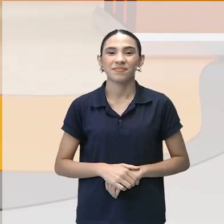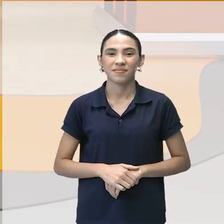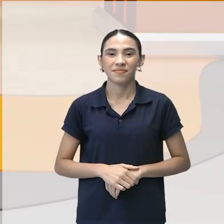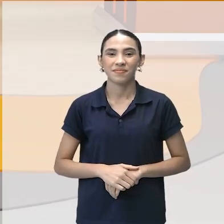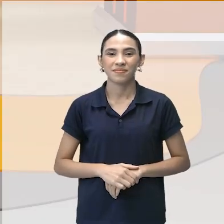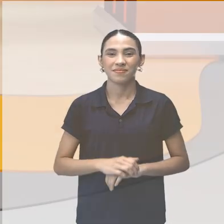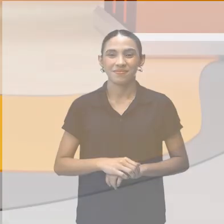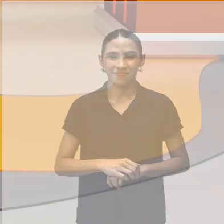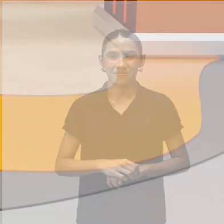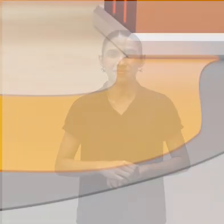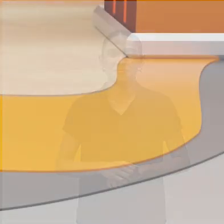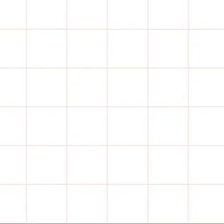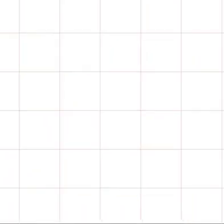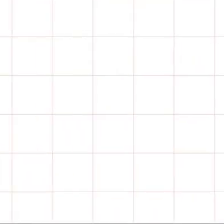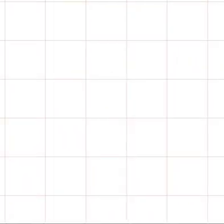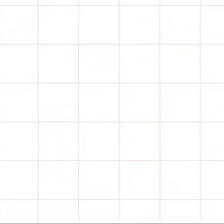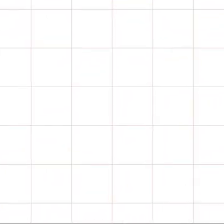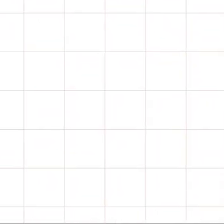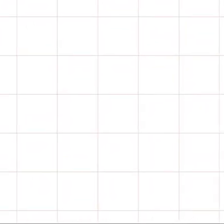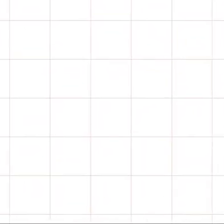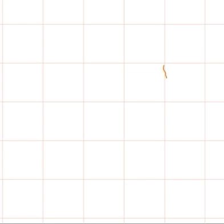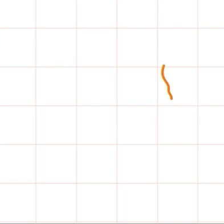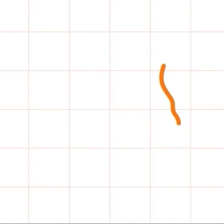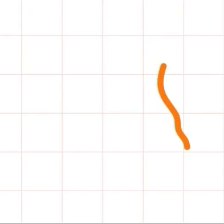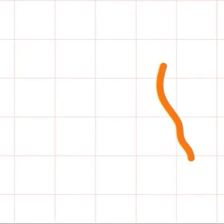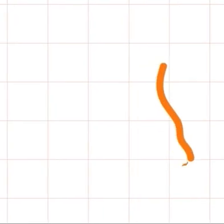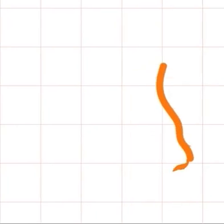revisão. Vamos lá!